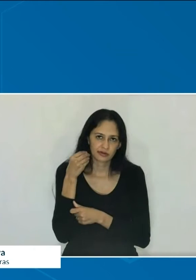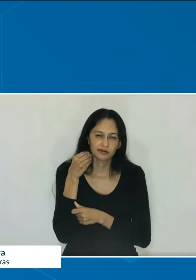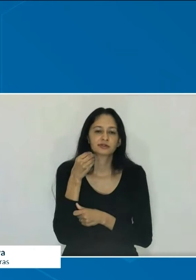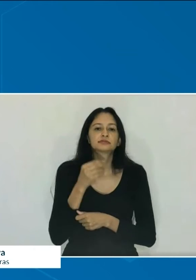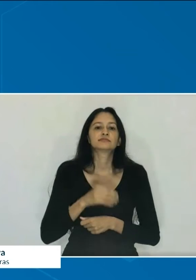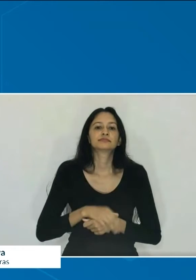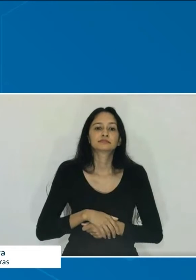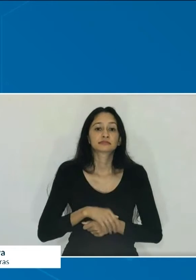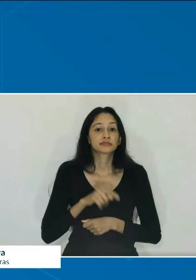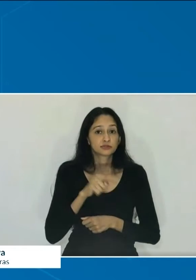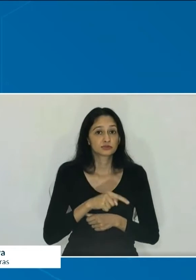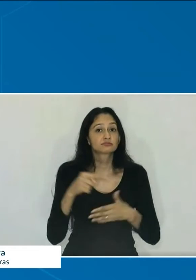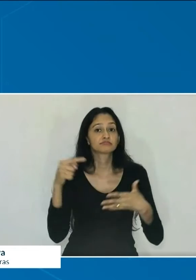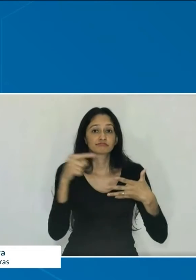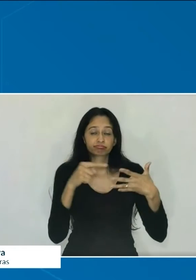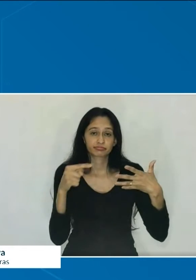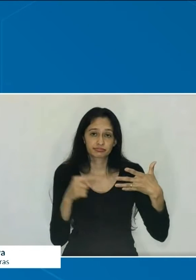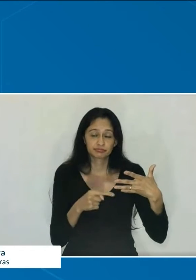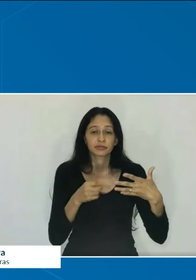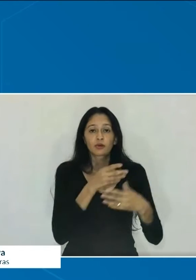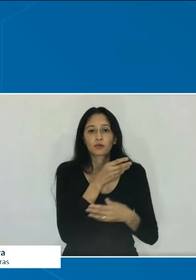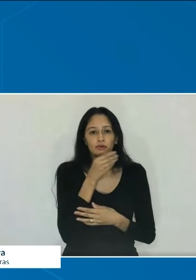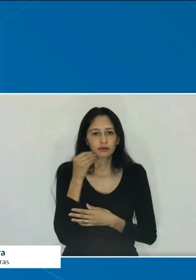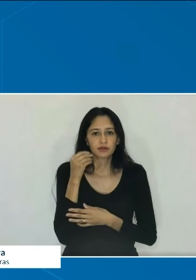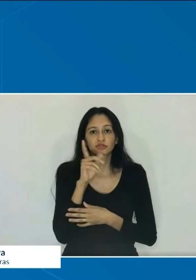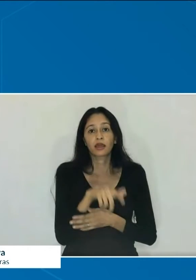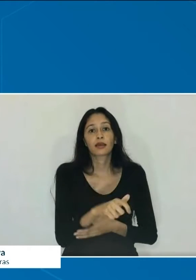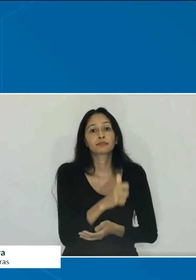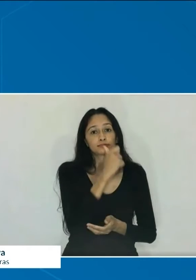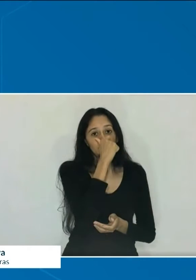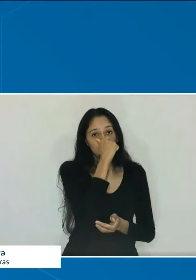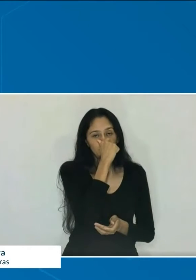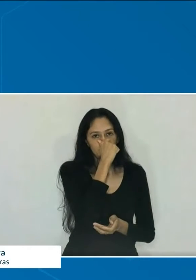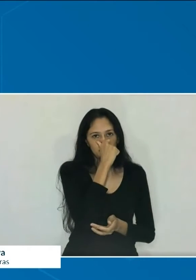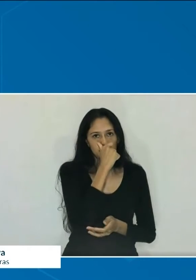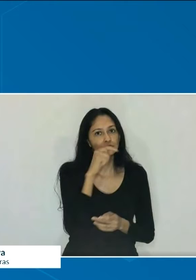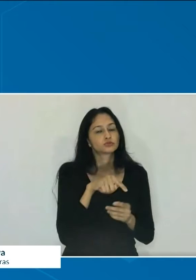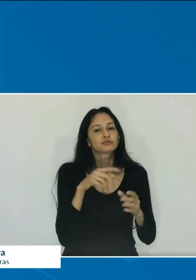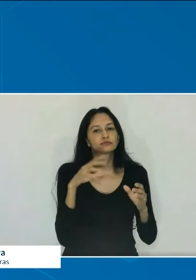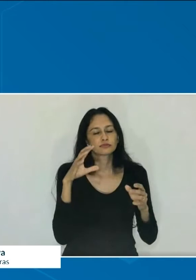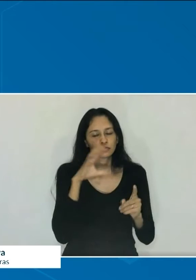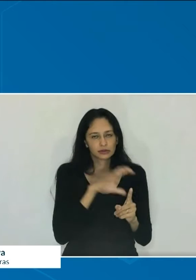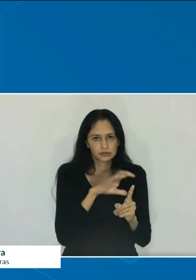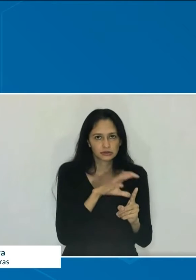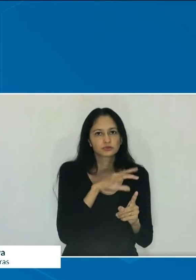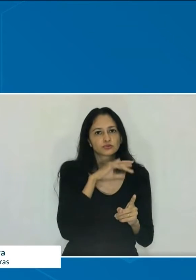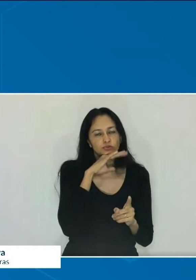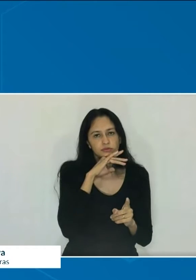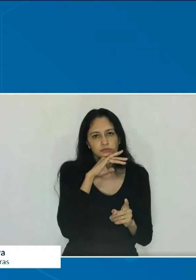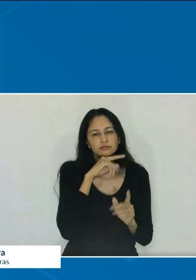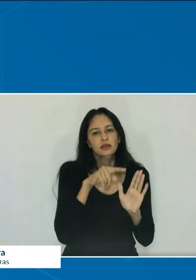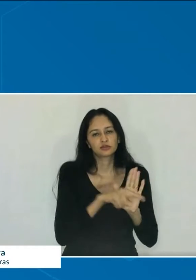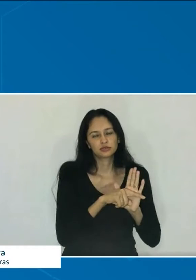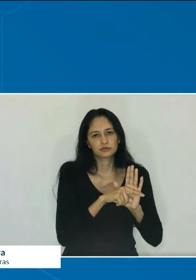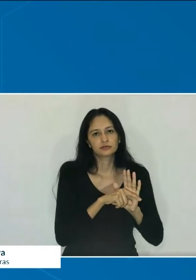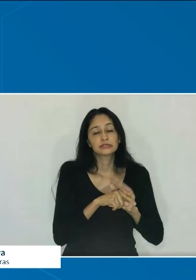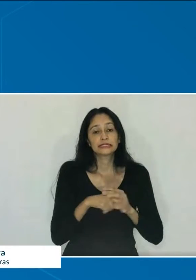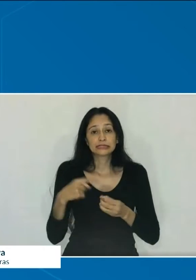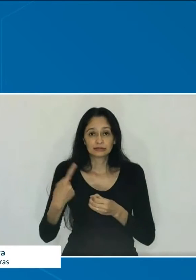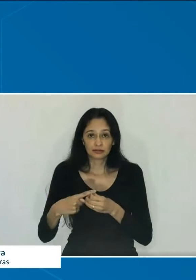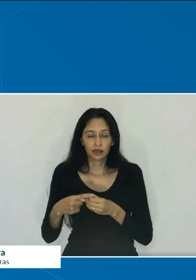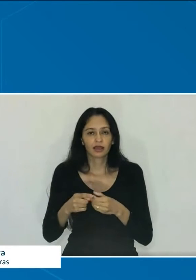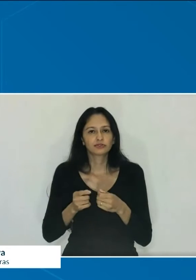porque um dos aspectos de qualidade é lotação do ônibus. Então, o próprio município, o gestor